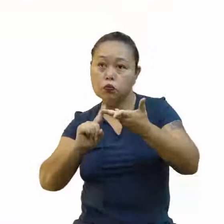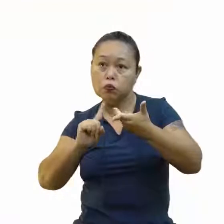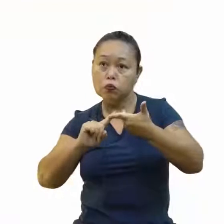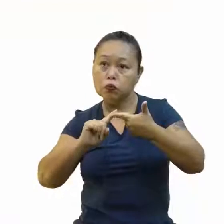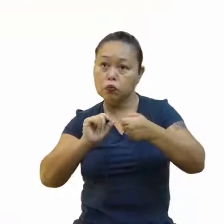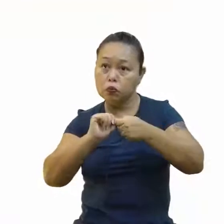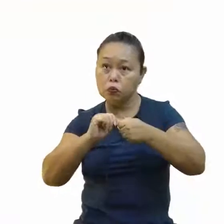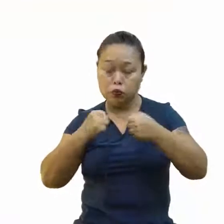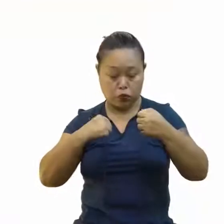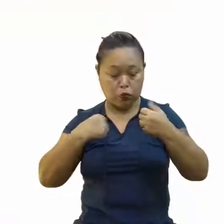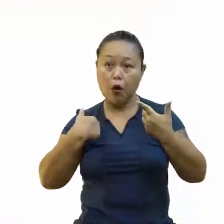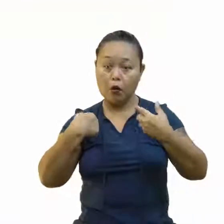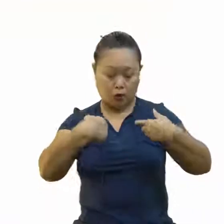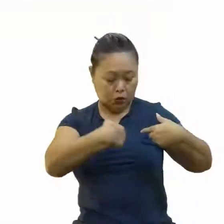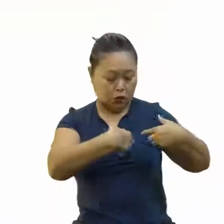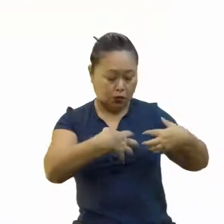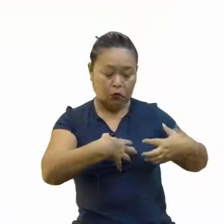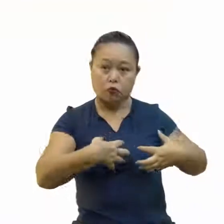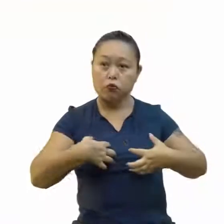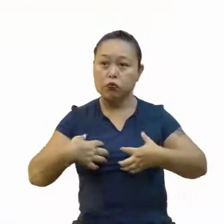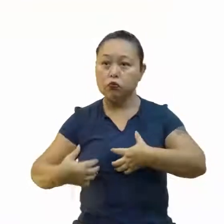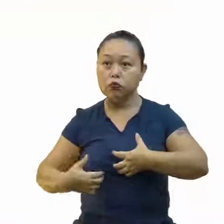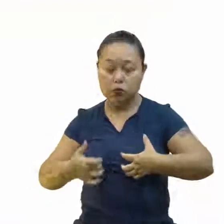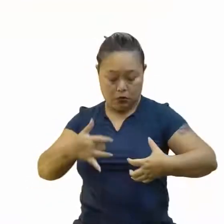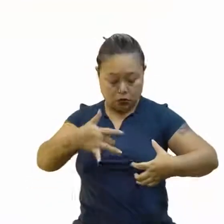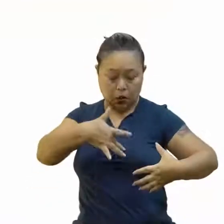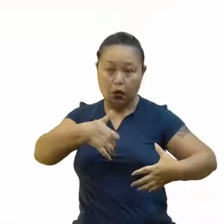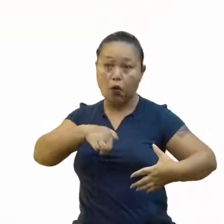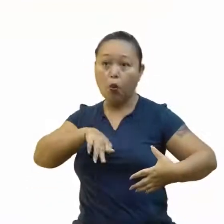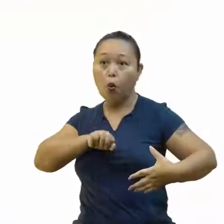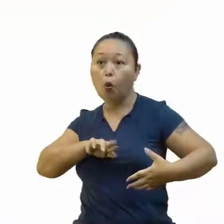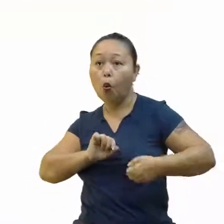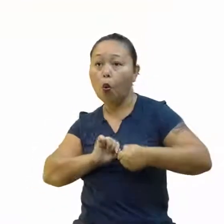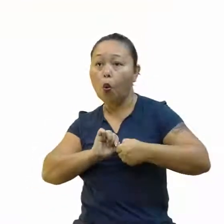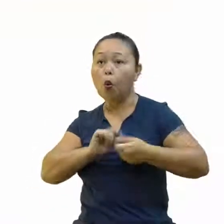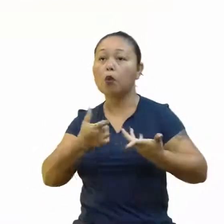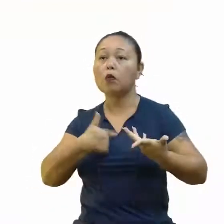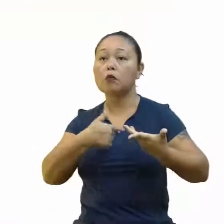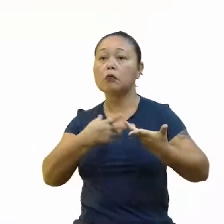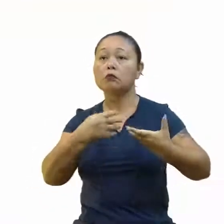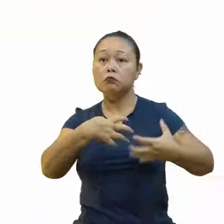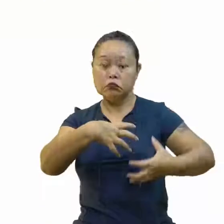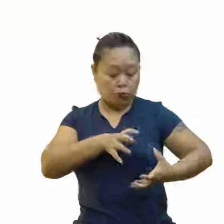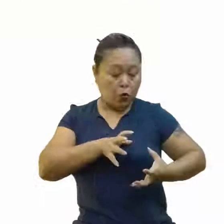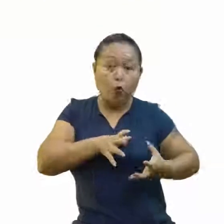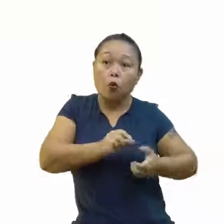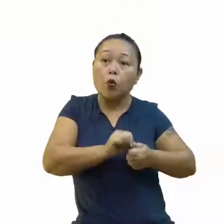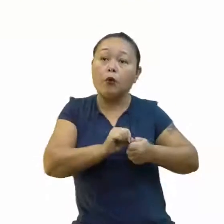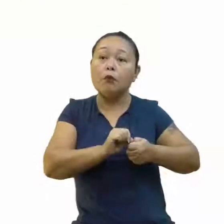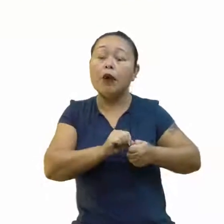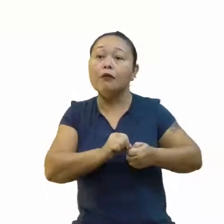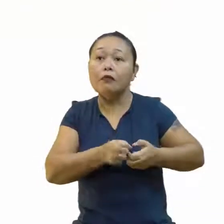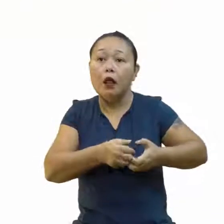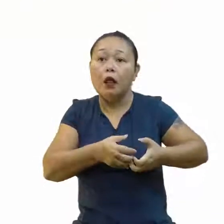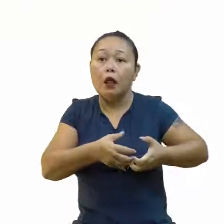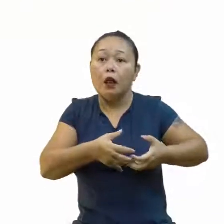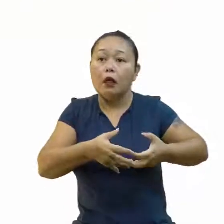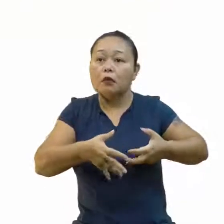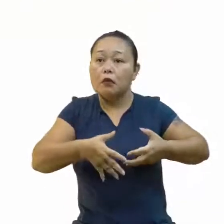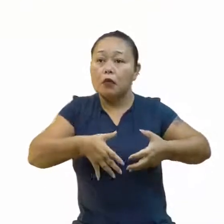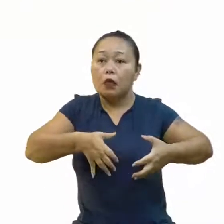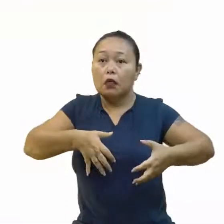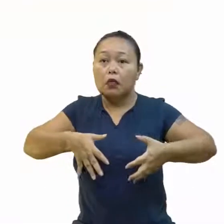corporais, inúmeros tecidos, inúmeros órgãos, mas ele vai ter o crescimento desordenado em